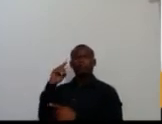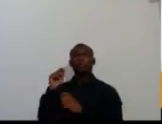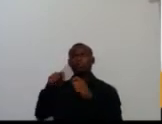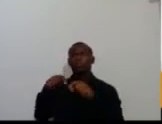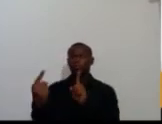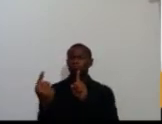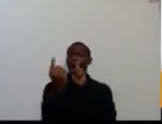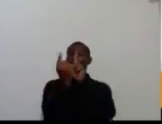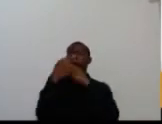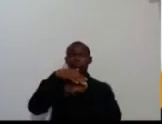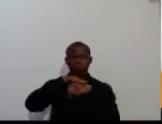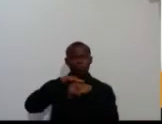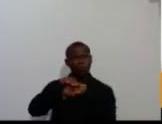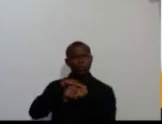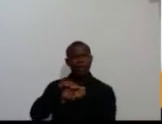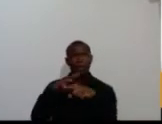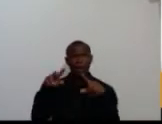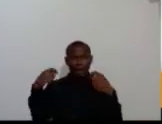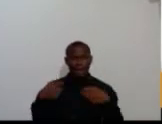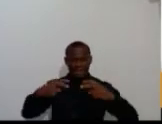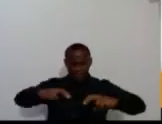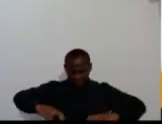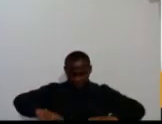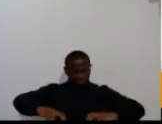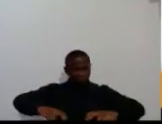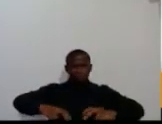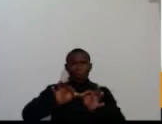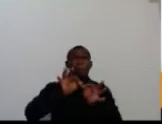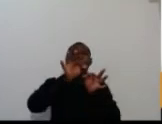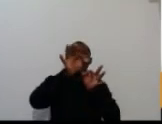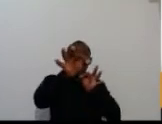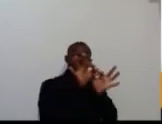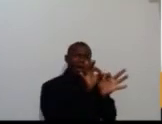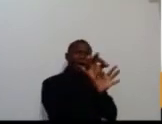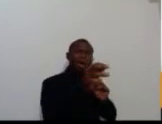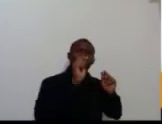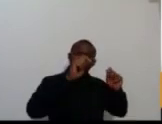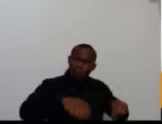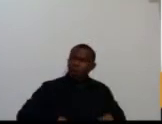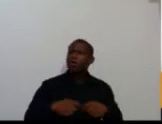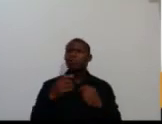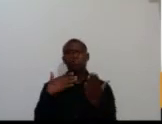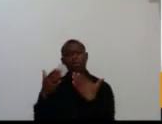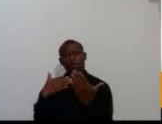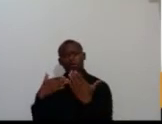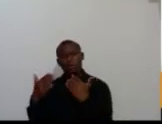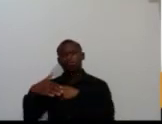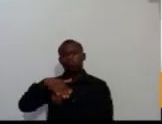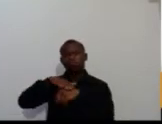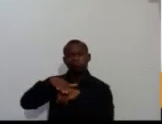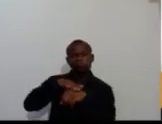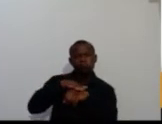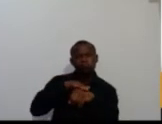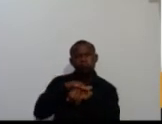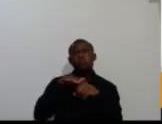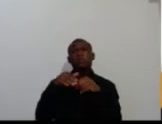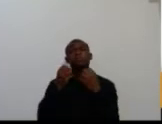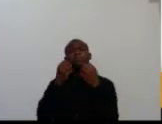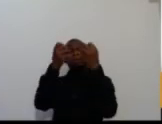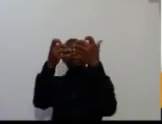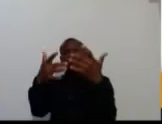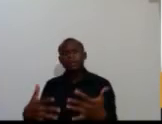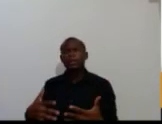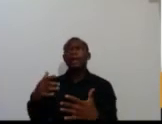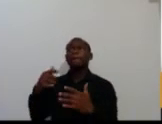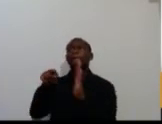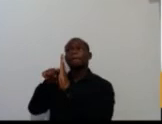poder, literalmente, né, conversar com os autores, contribuir com as obras dos autores, porque às vezes a gente traz outras pesquisas